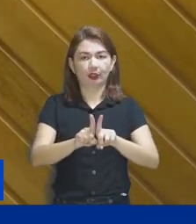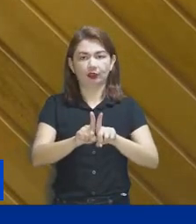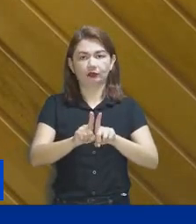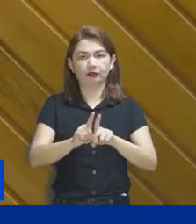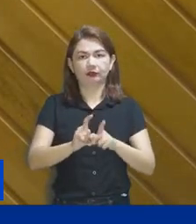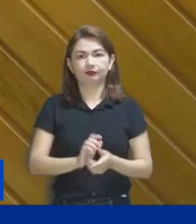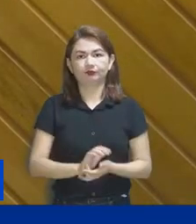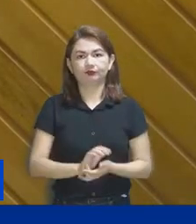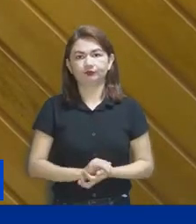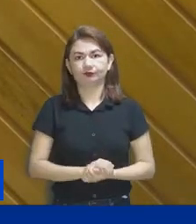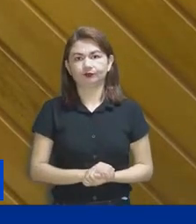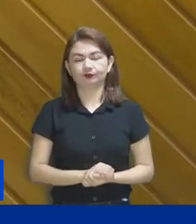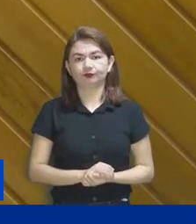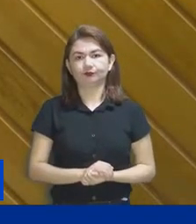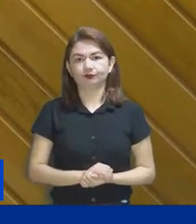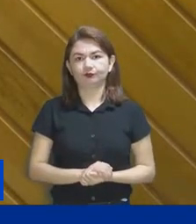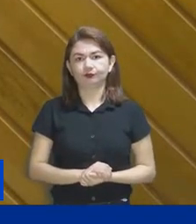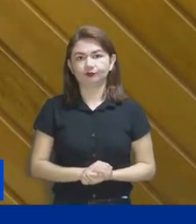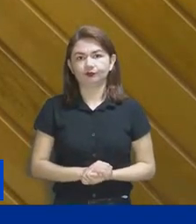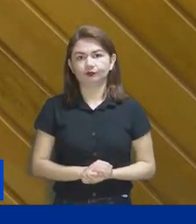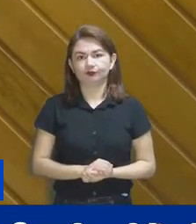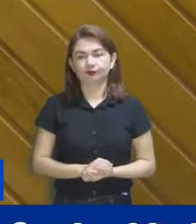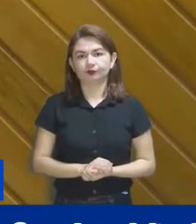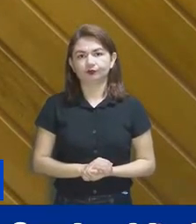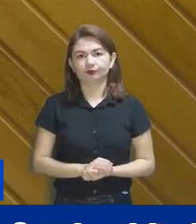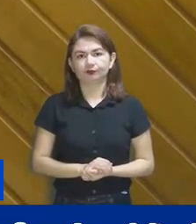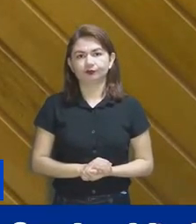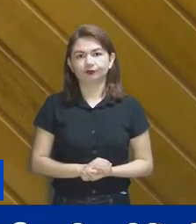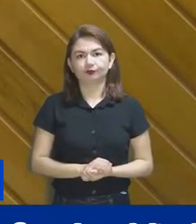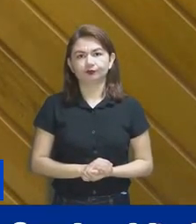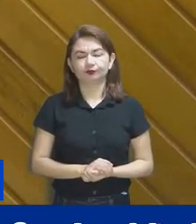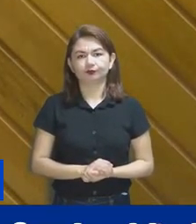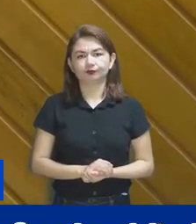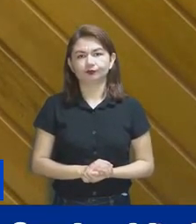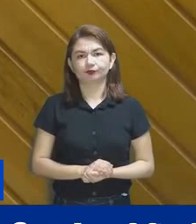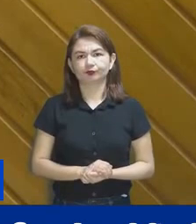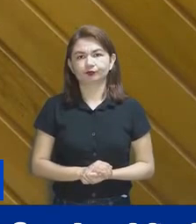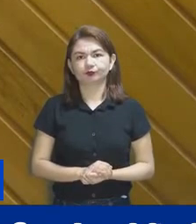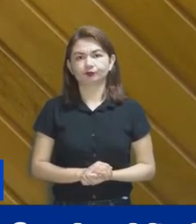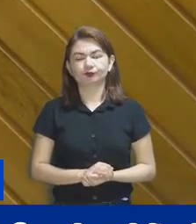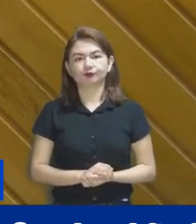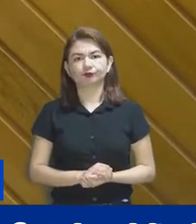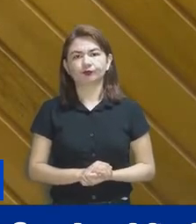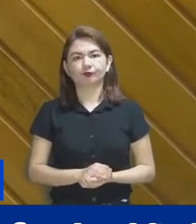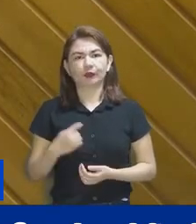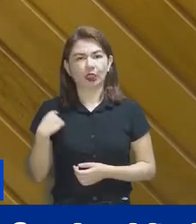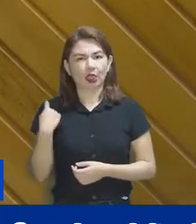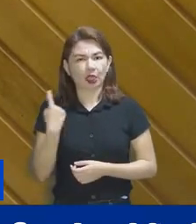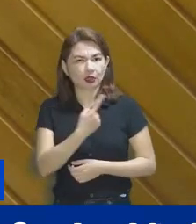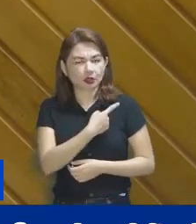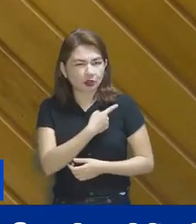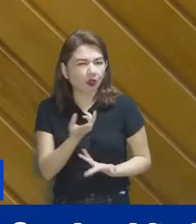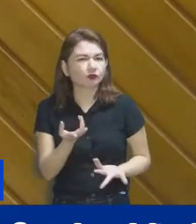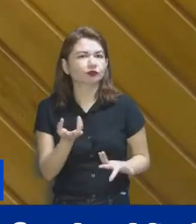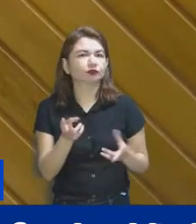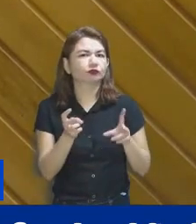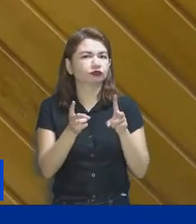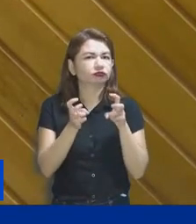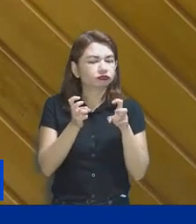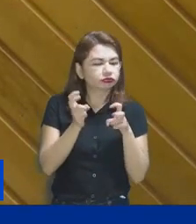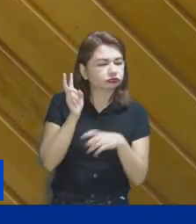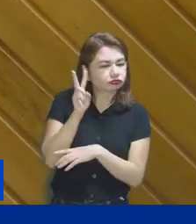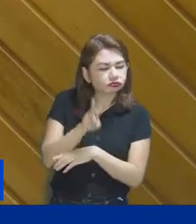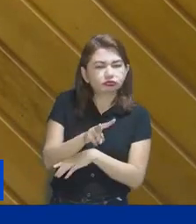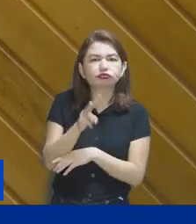corriqueiramente, em que pese a grande diligência da Procuradoria, quando nós nos atemos muito a provas da fase inquisitorial,